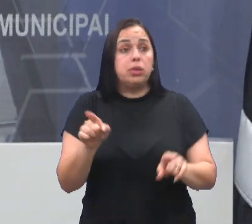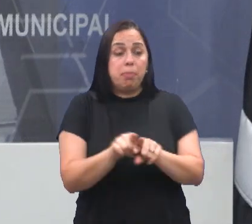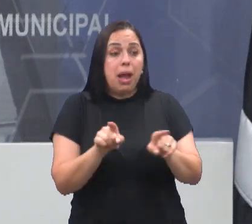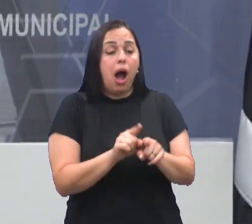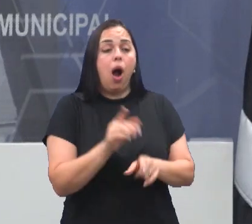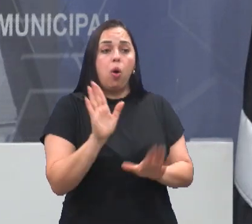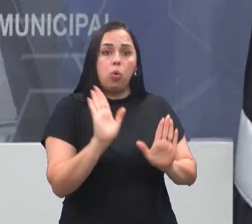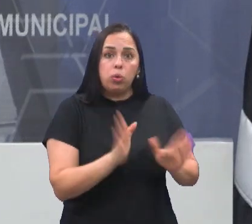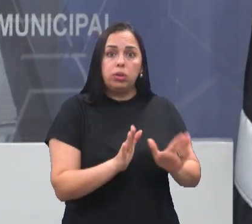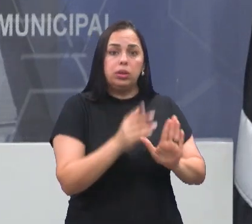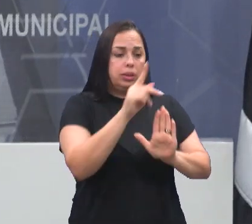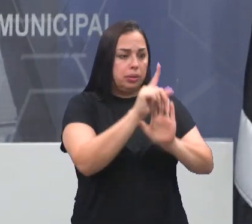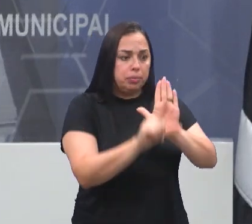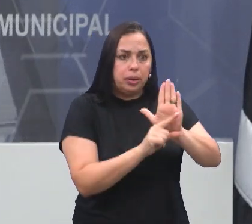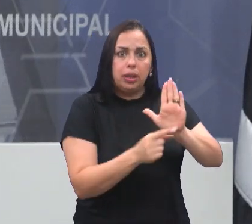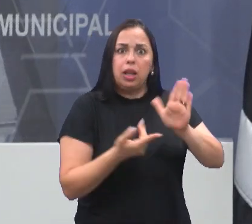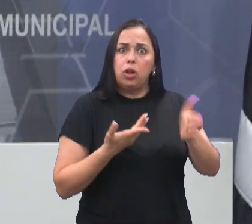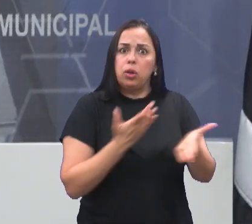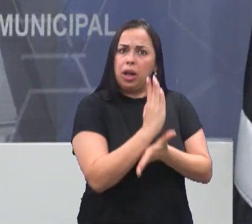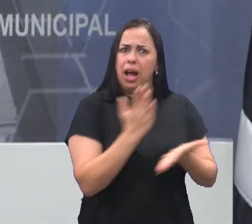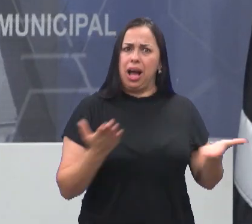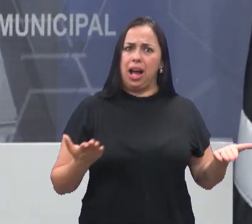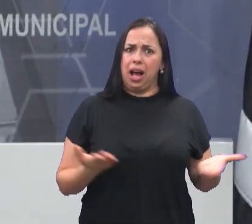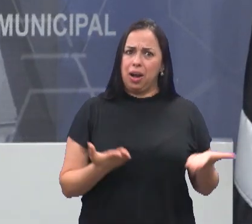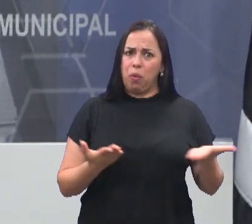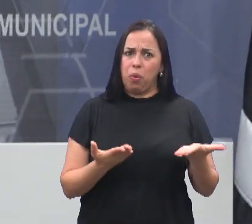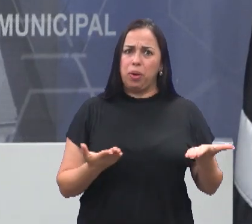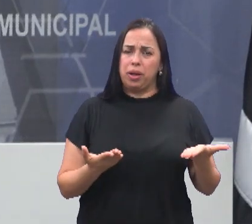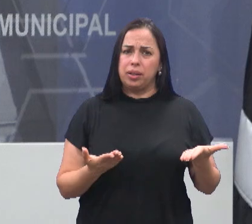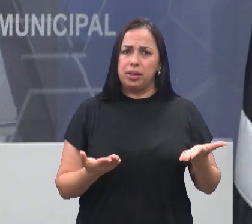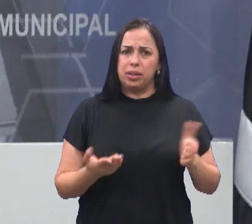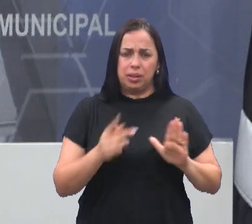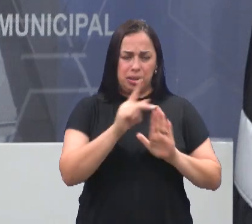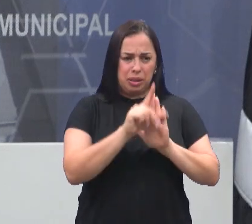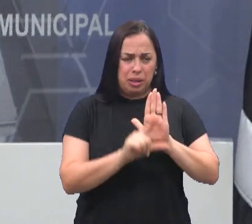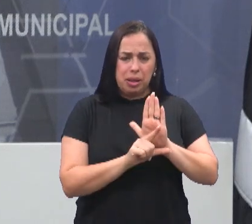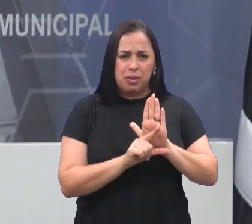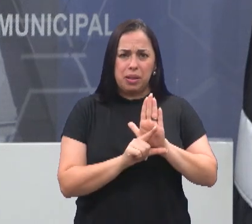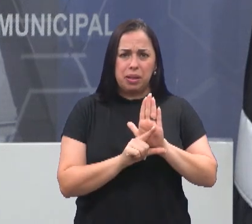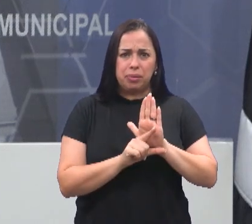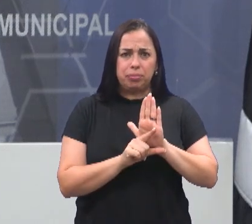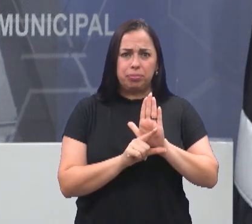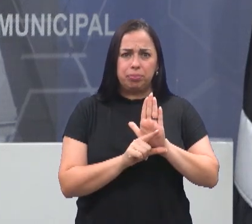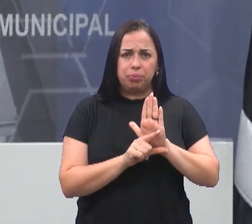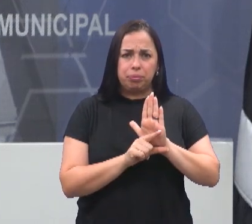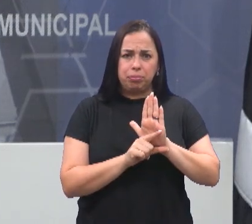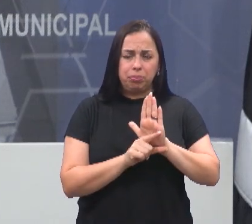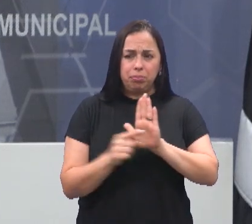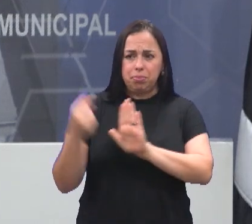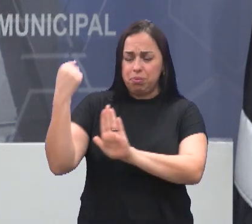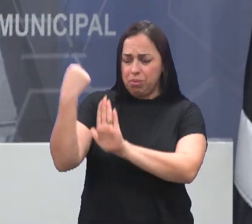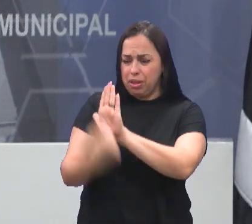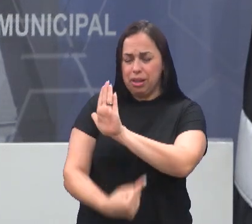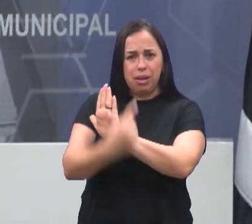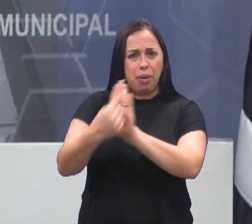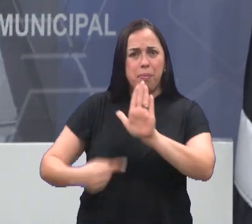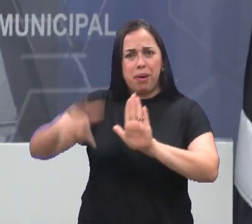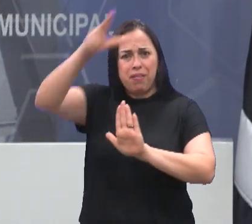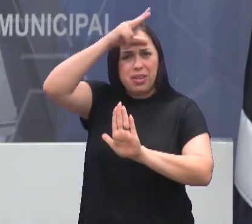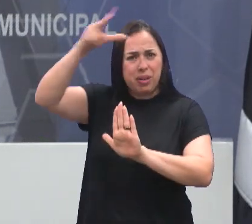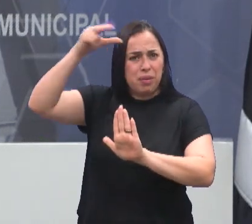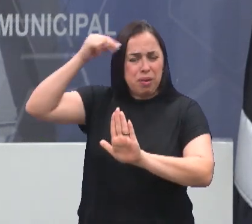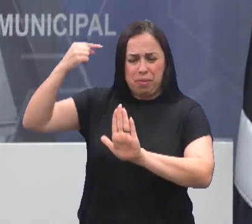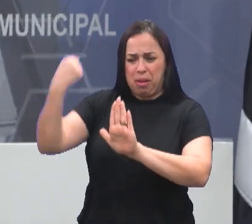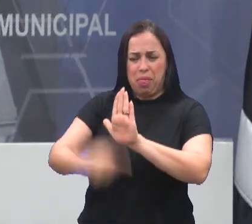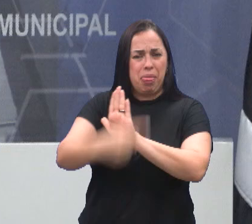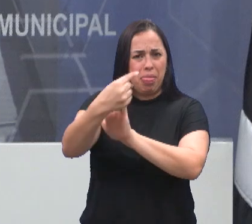É impossível acreditar que esse projeto vai ser vetado pelo prefeito integralmente da